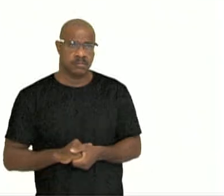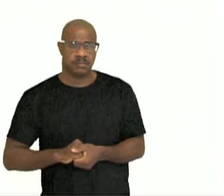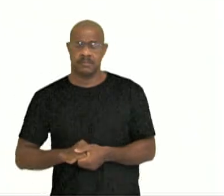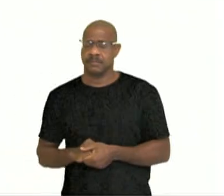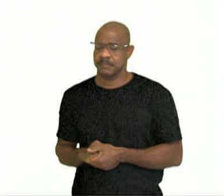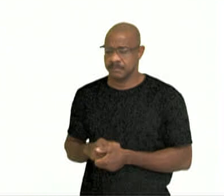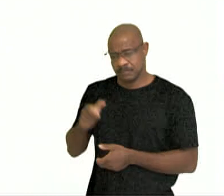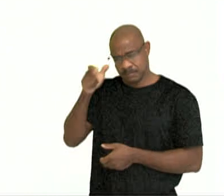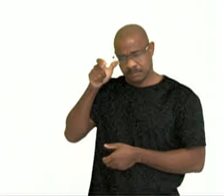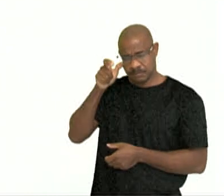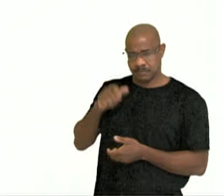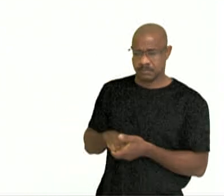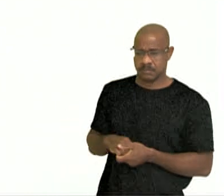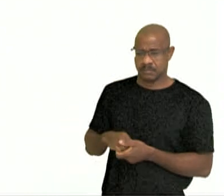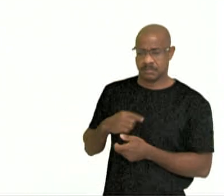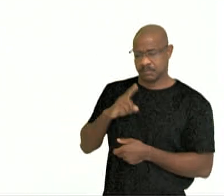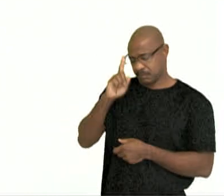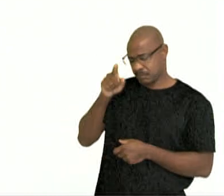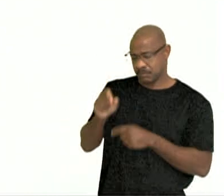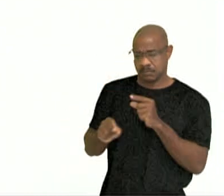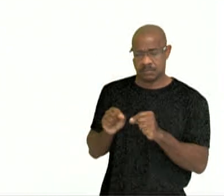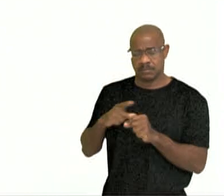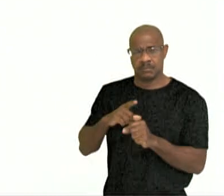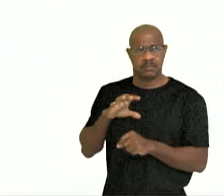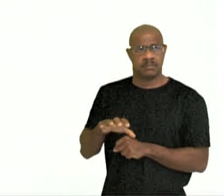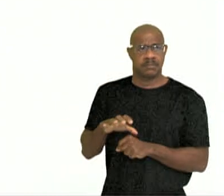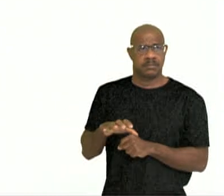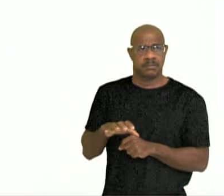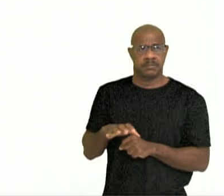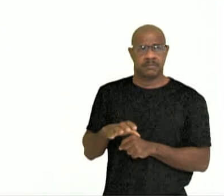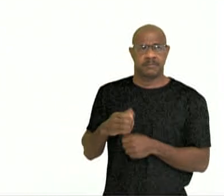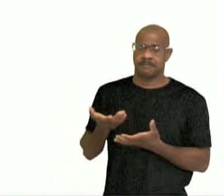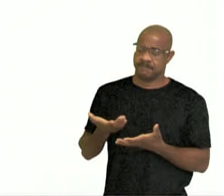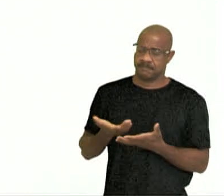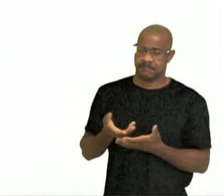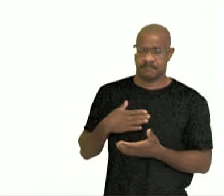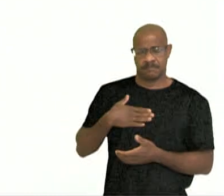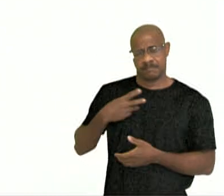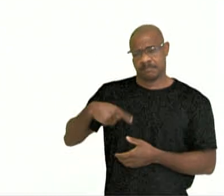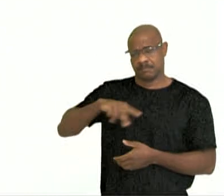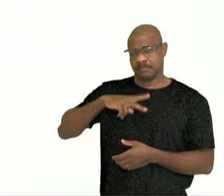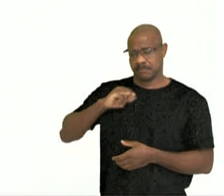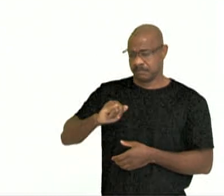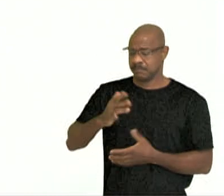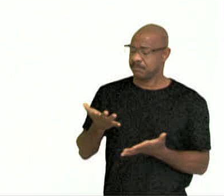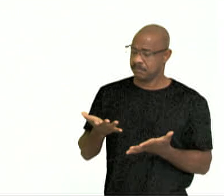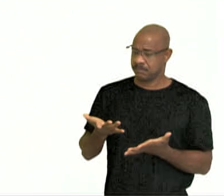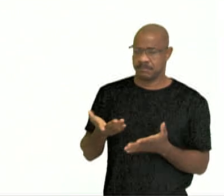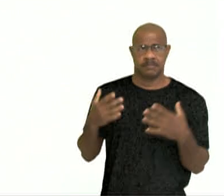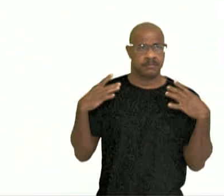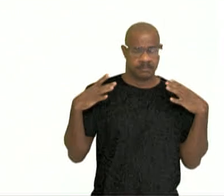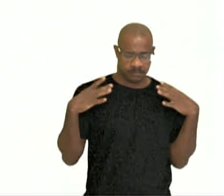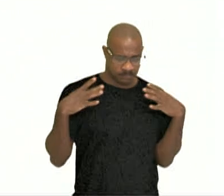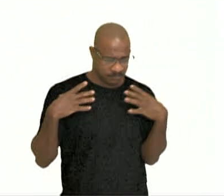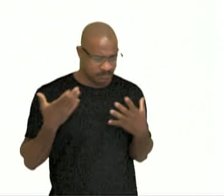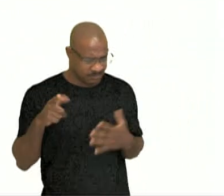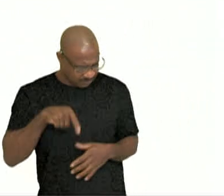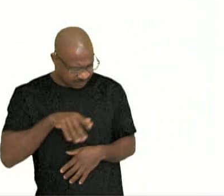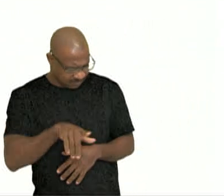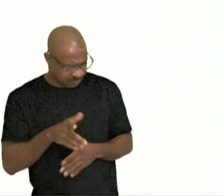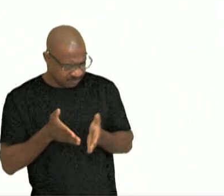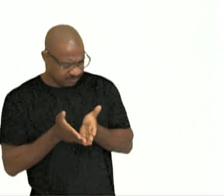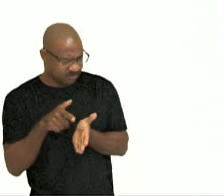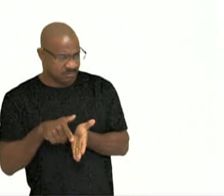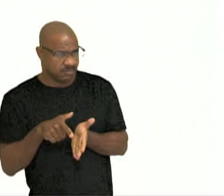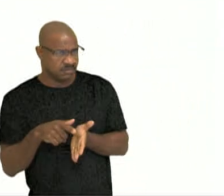Diabo, mandai meter a cadeira, que assim passou o vosso pai. Anjo, esta é que lhe buscais? Que